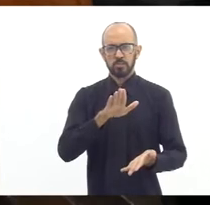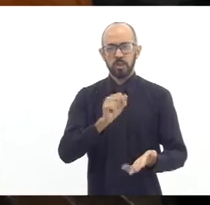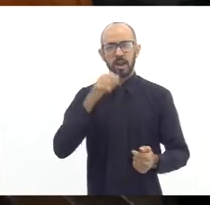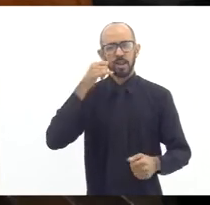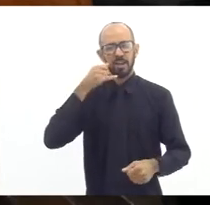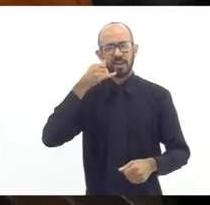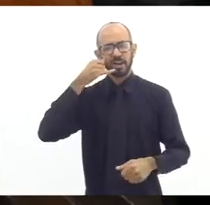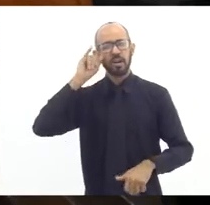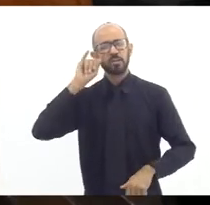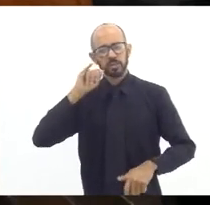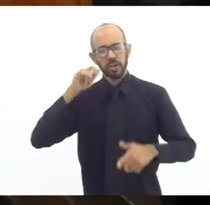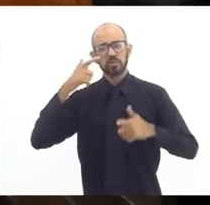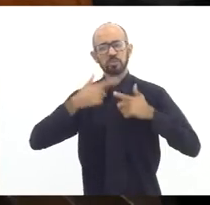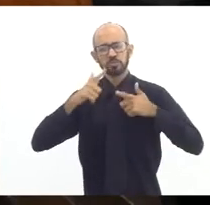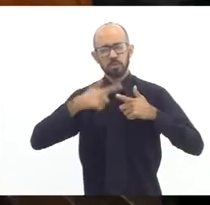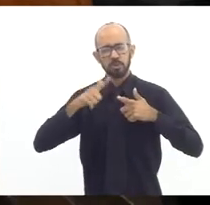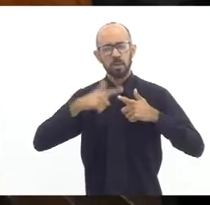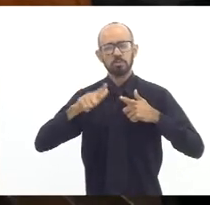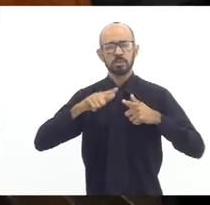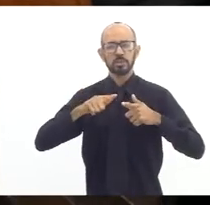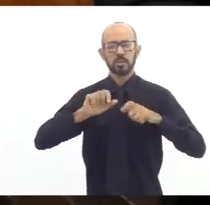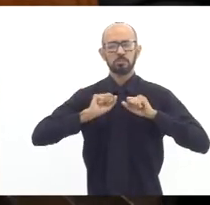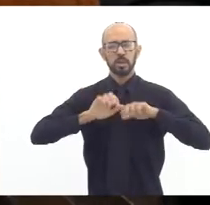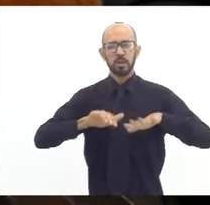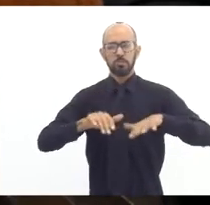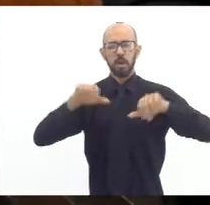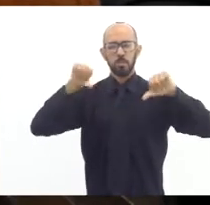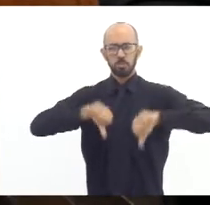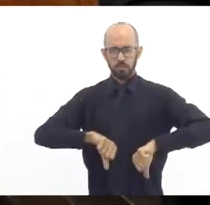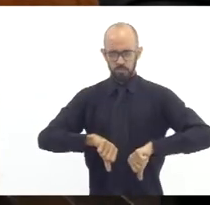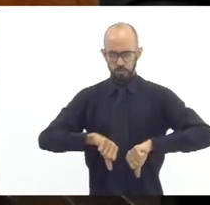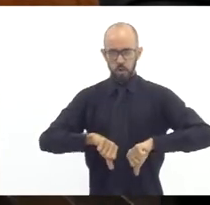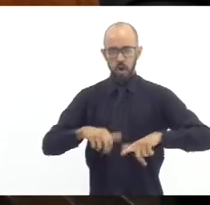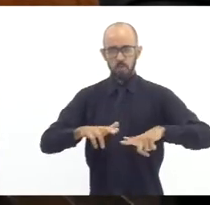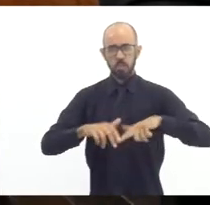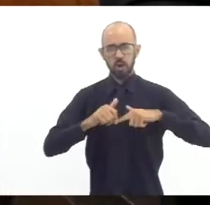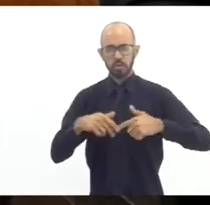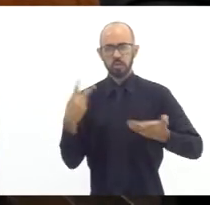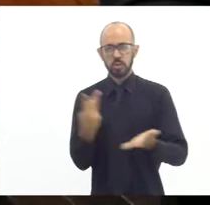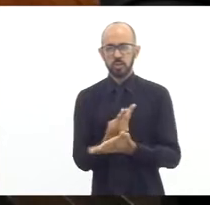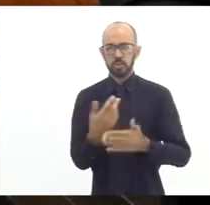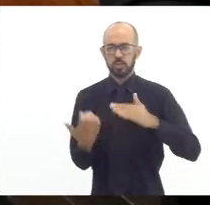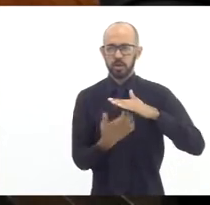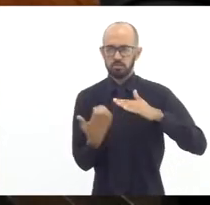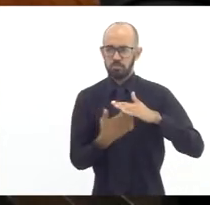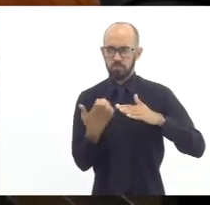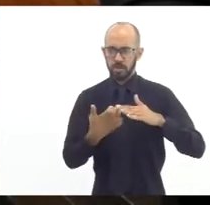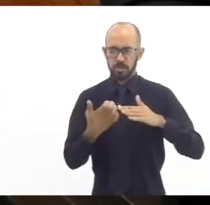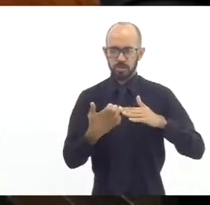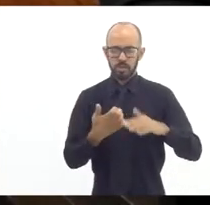os efeitos da pandemia, tendo em vista que a concessionária estava passando